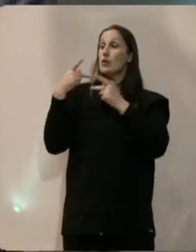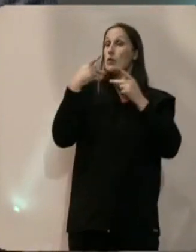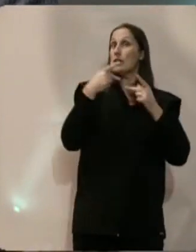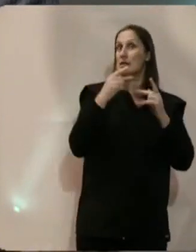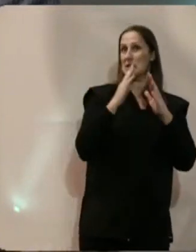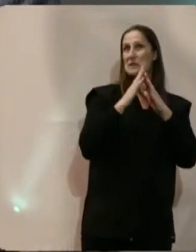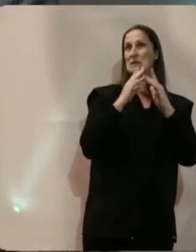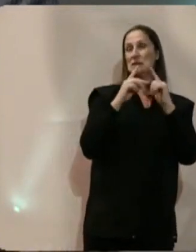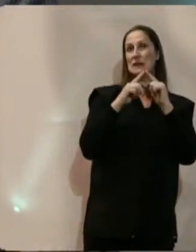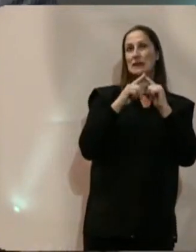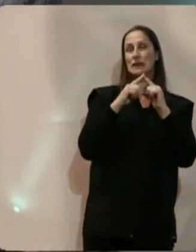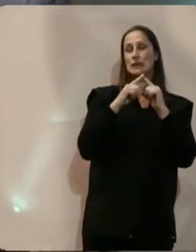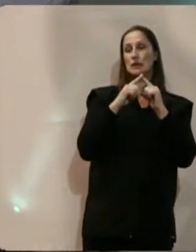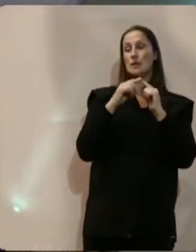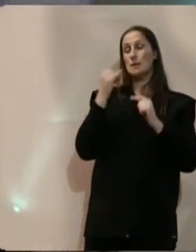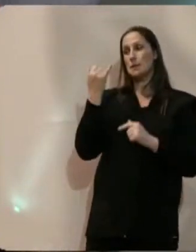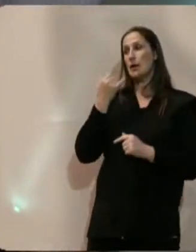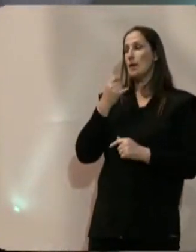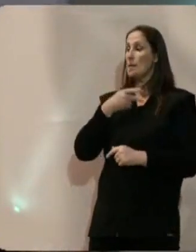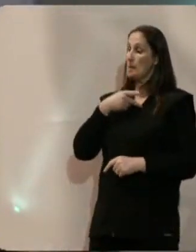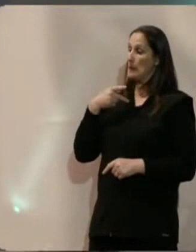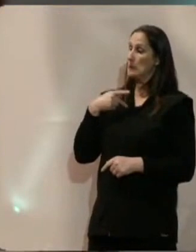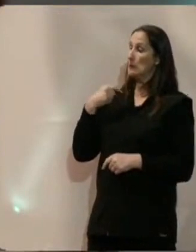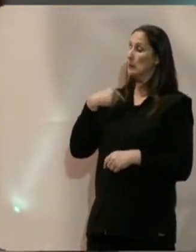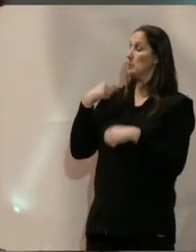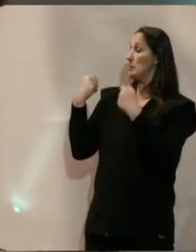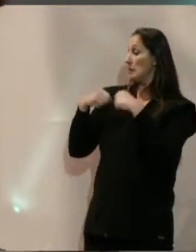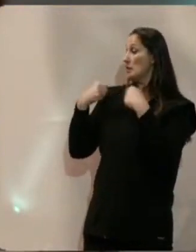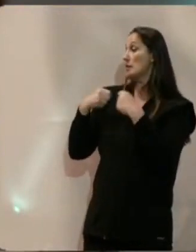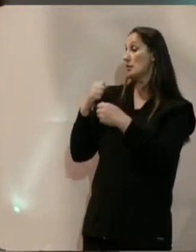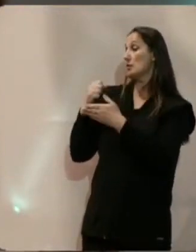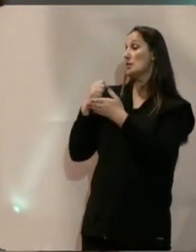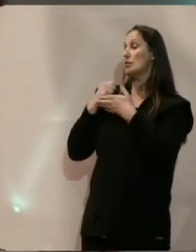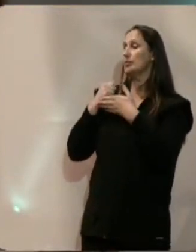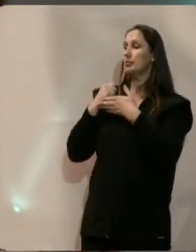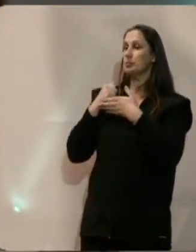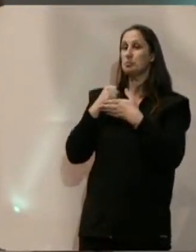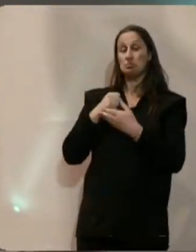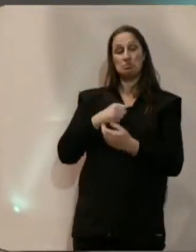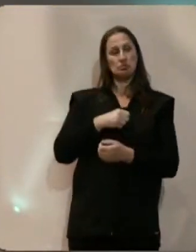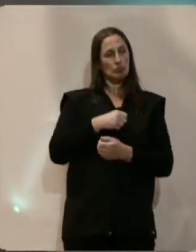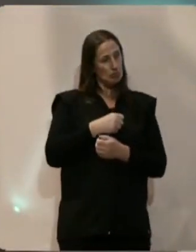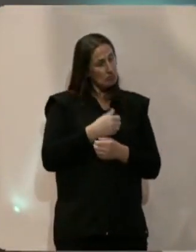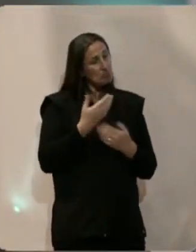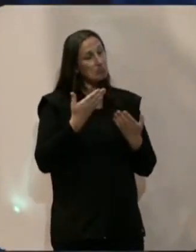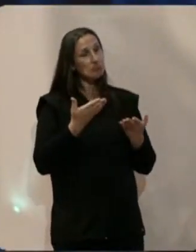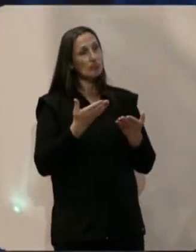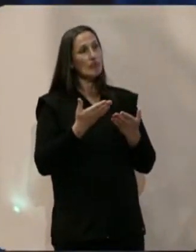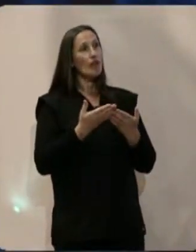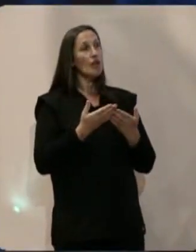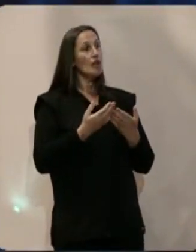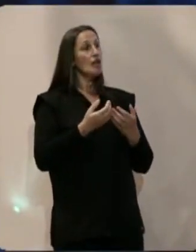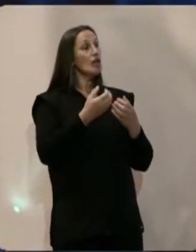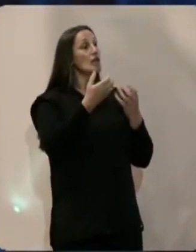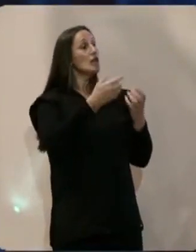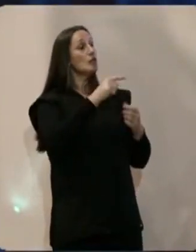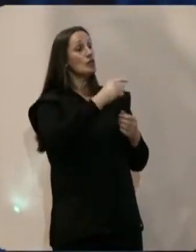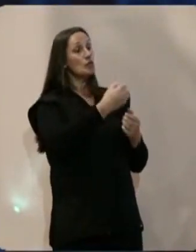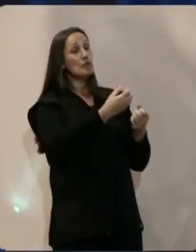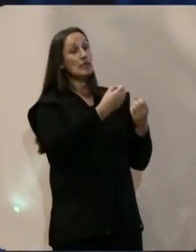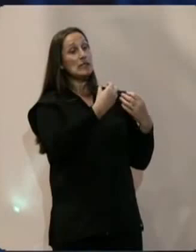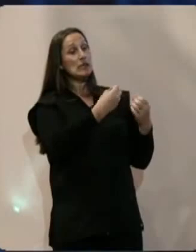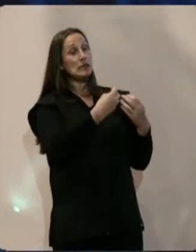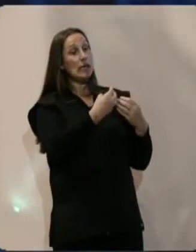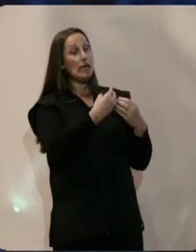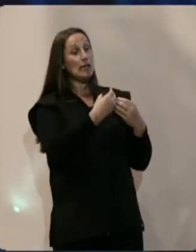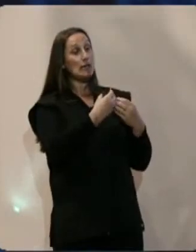disse assim: pastor, eu estou precisando de ajuda. Eu falei: pois não, eu queria que o senhor me ensinasse uma oração